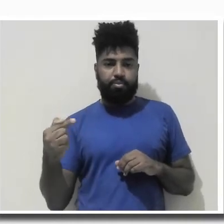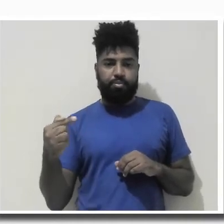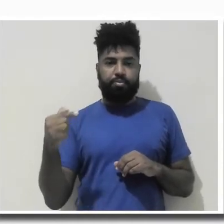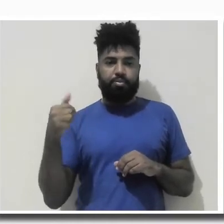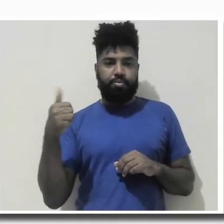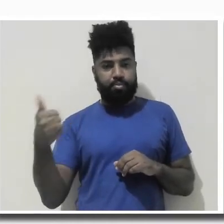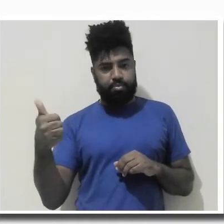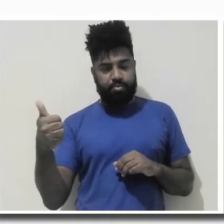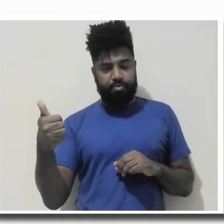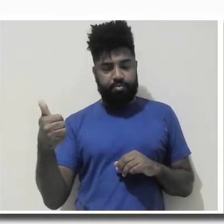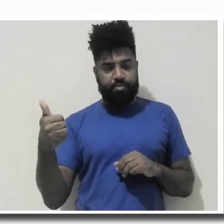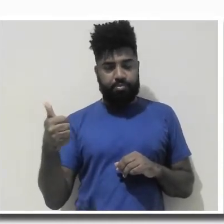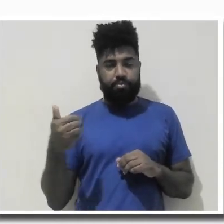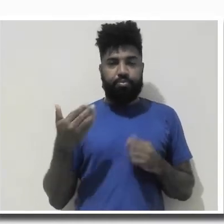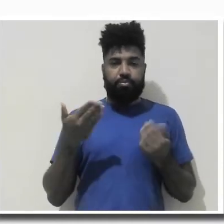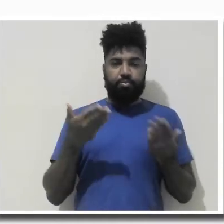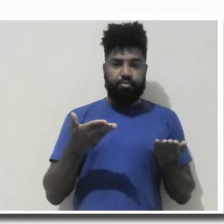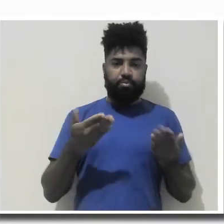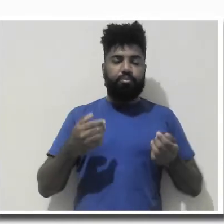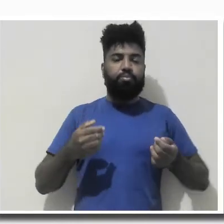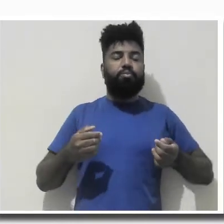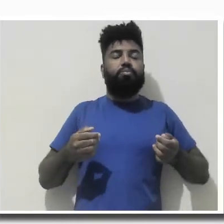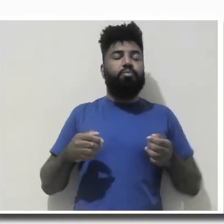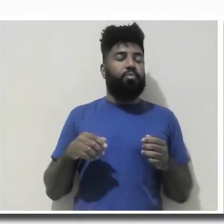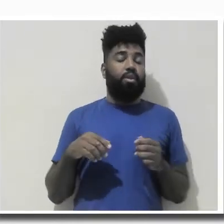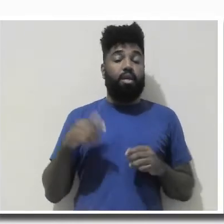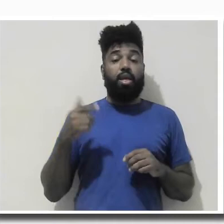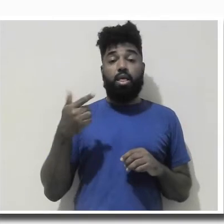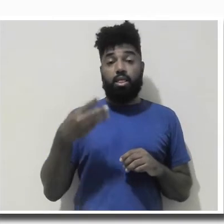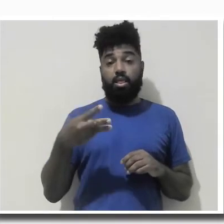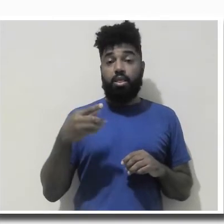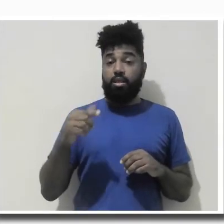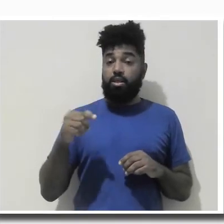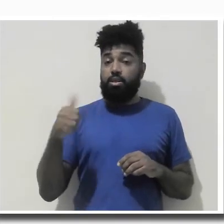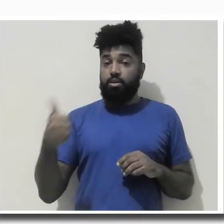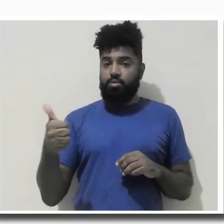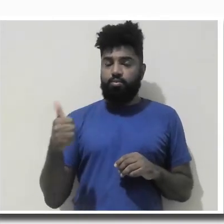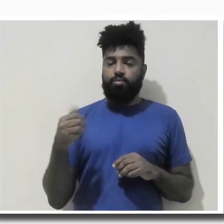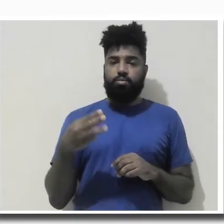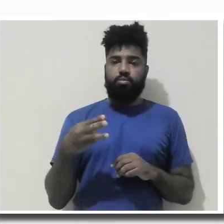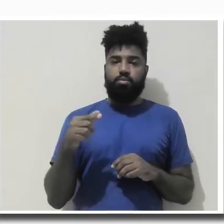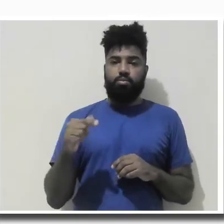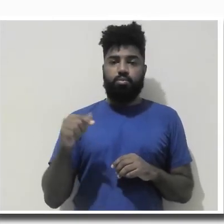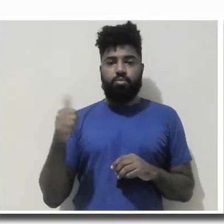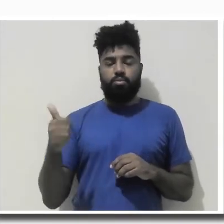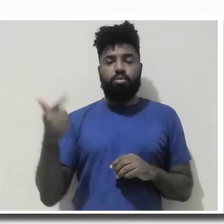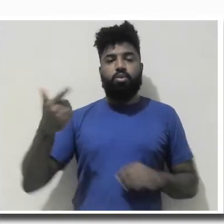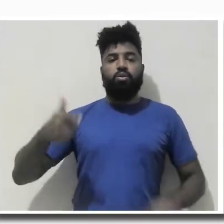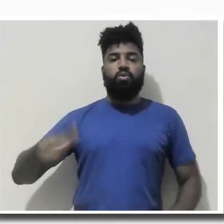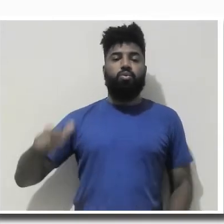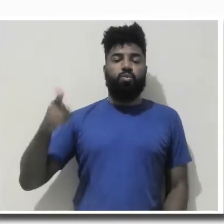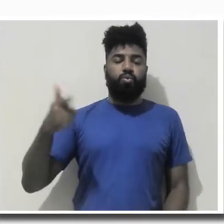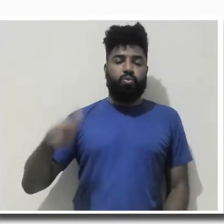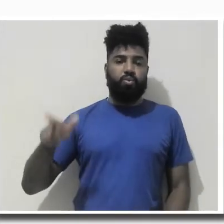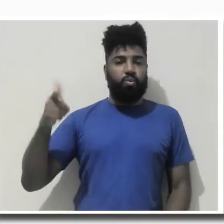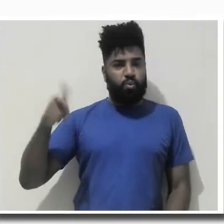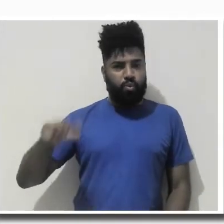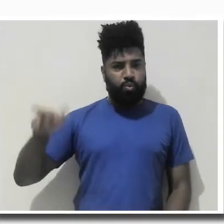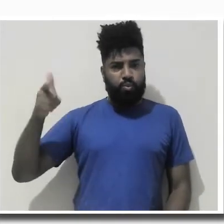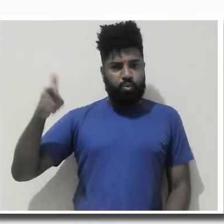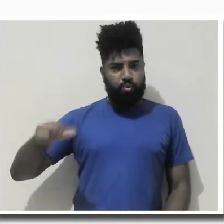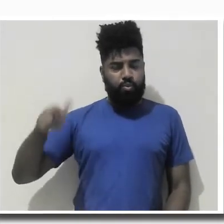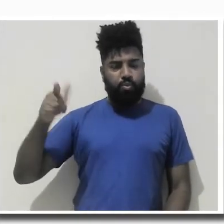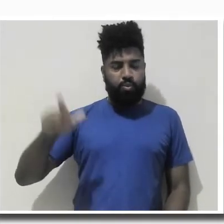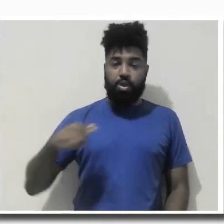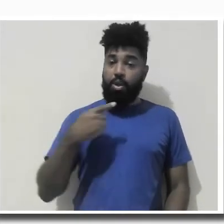1,371371. Para não precisar repetir o 371 várias vezes para mostrar